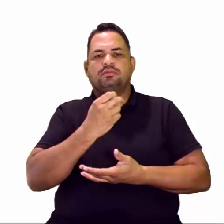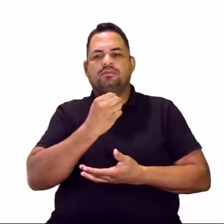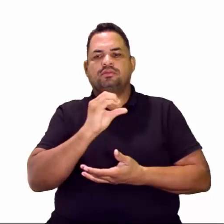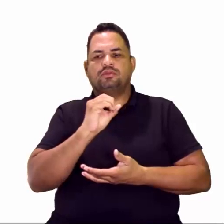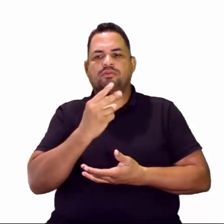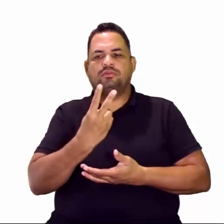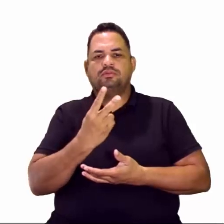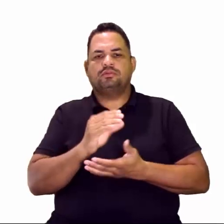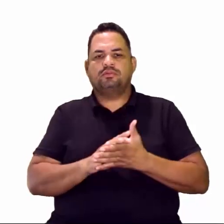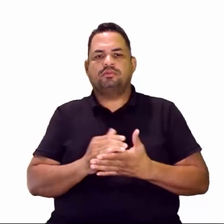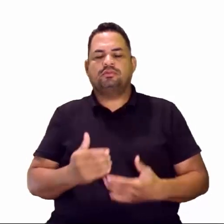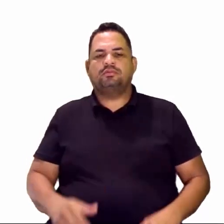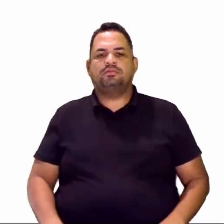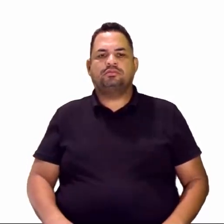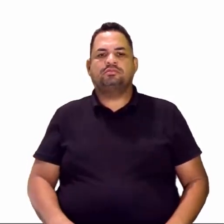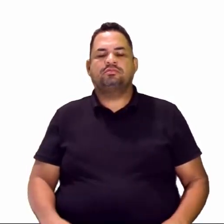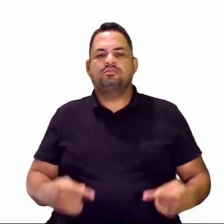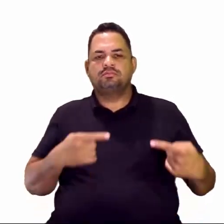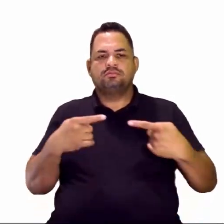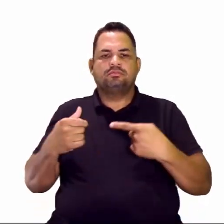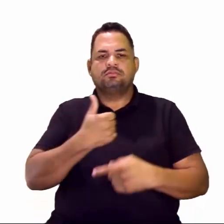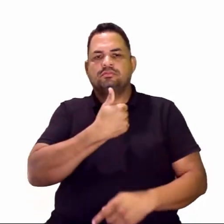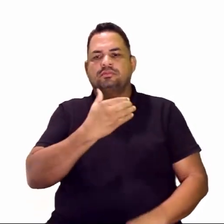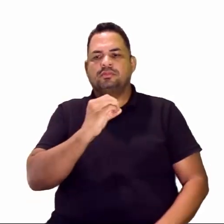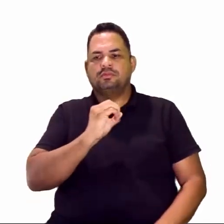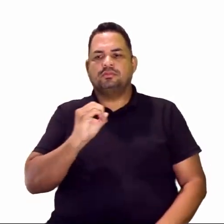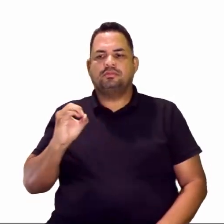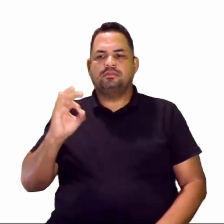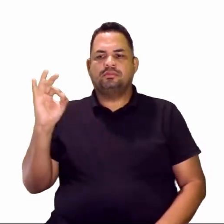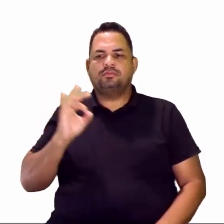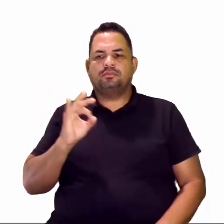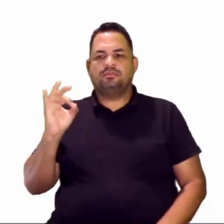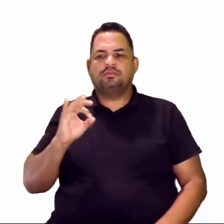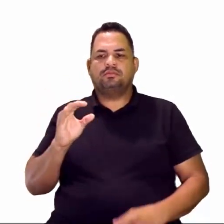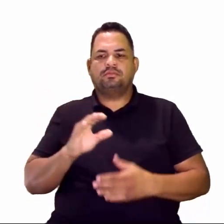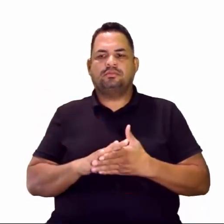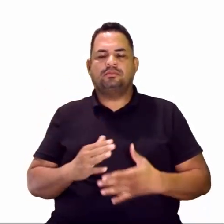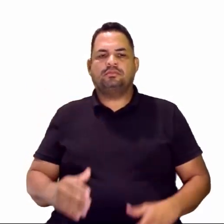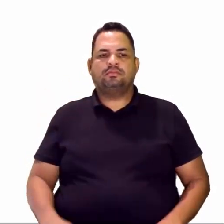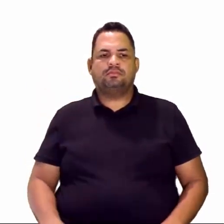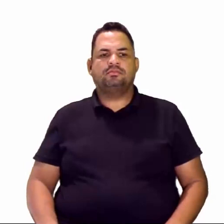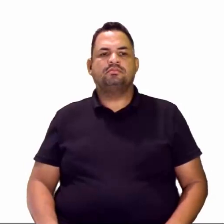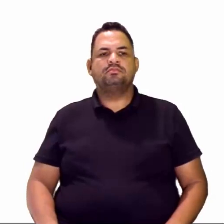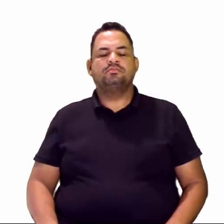C2H6O2, esse 62 corresponde a 100% da amostra.